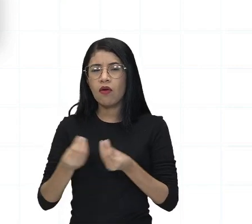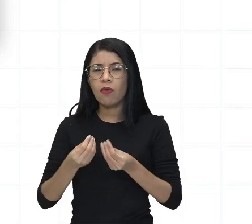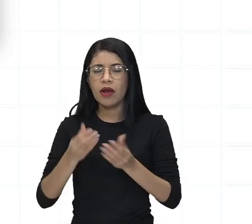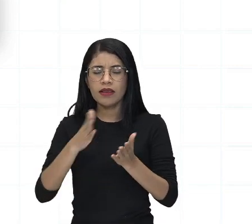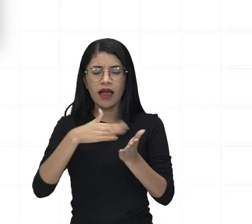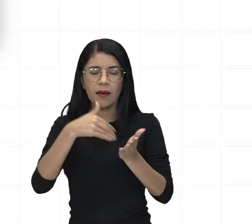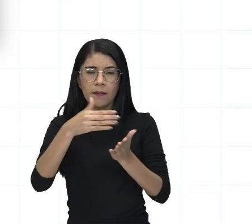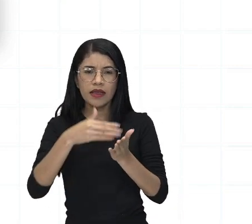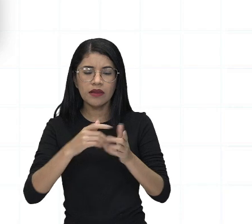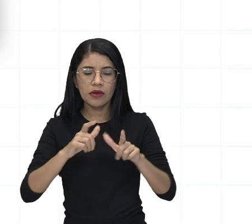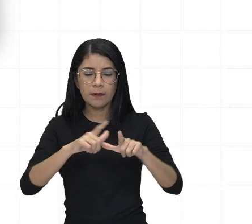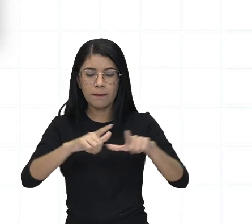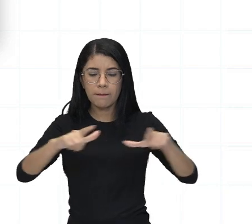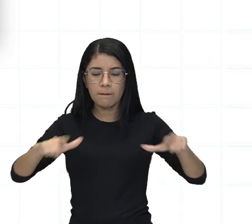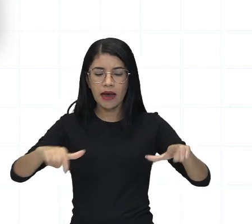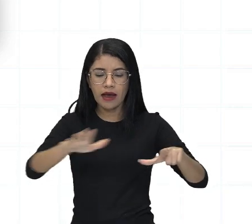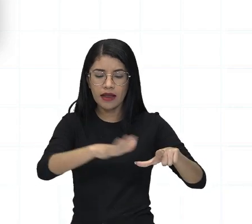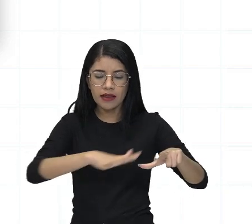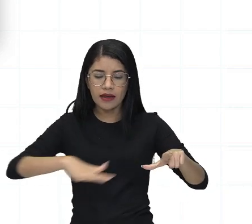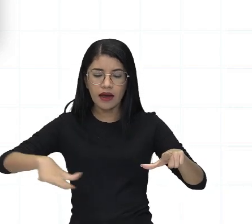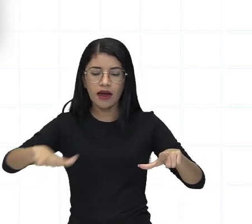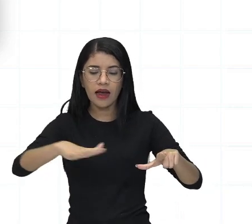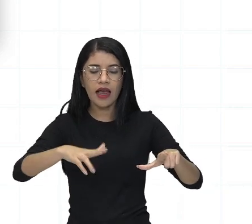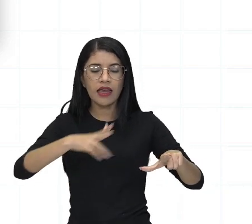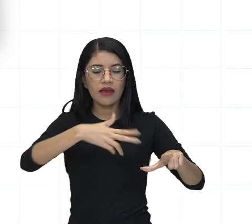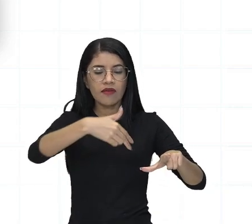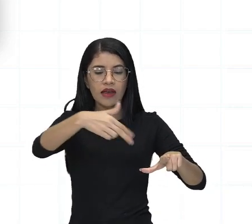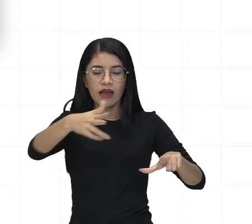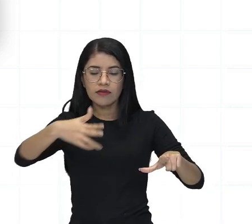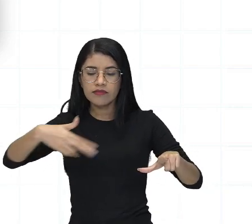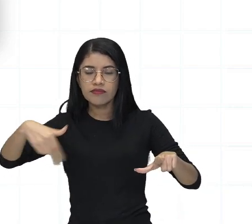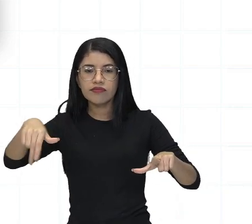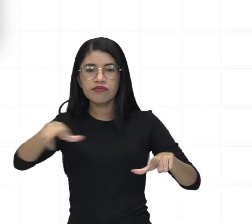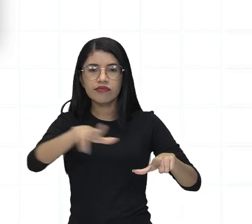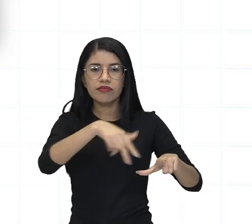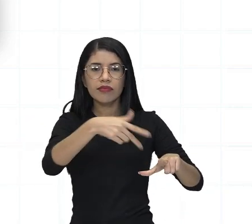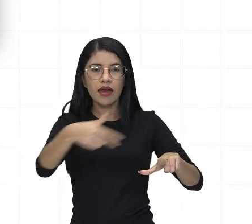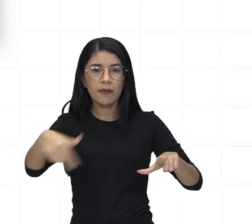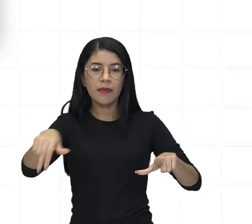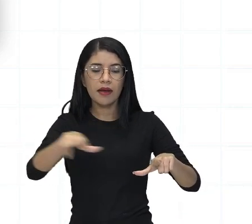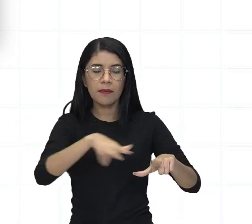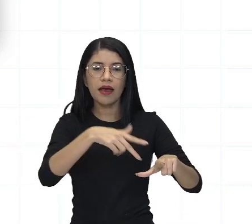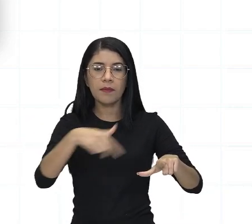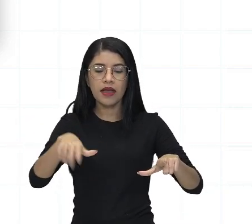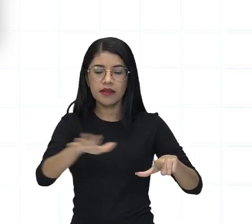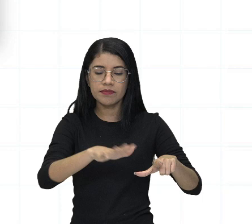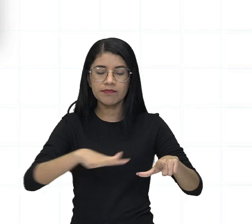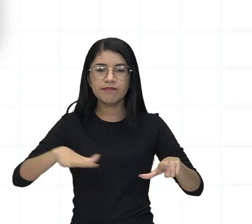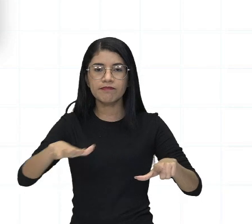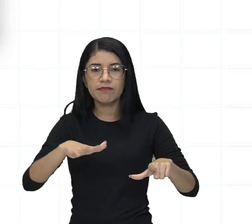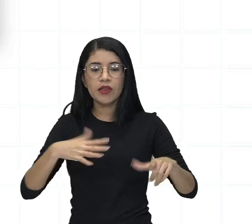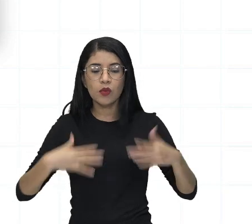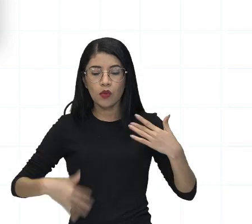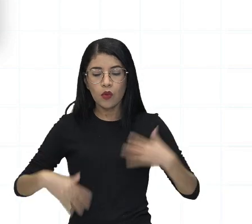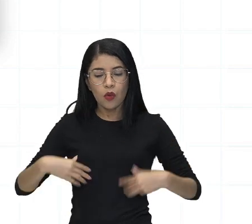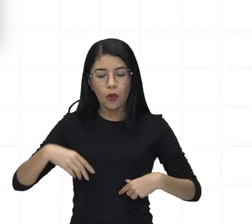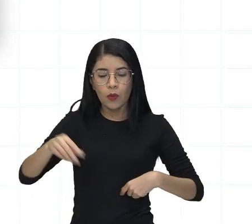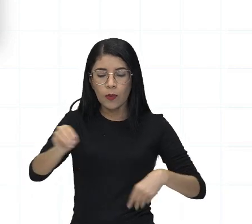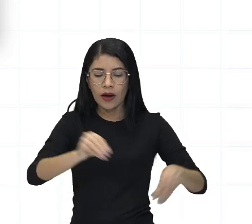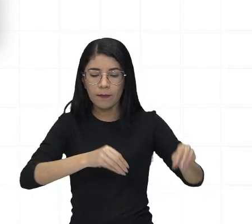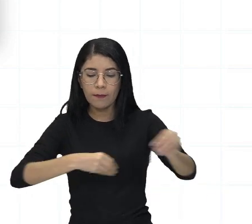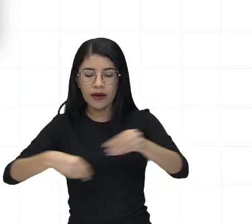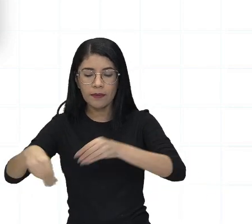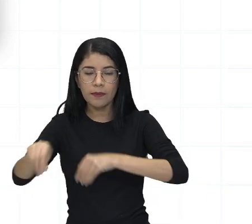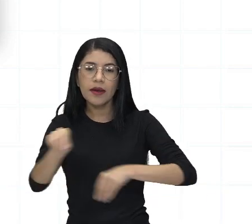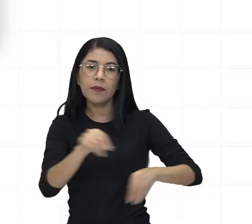ele colocava a tela enorme no chão e fazia movimentos corporais ali, colocando a